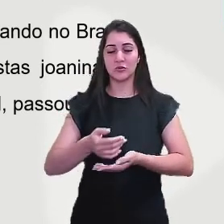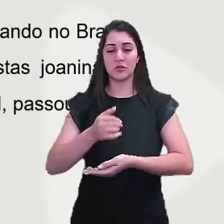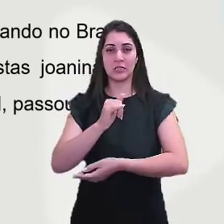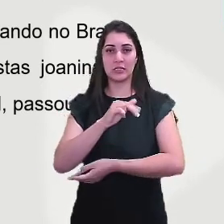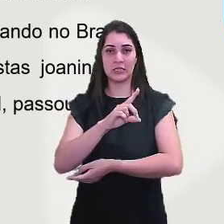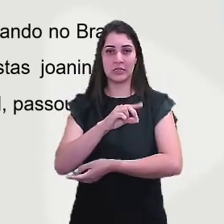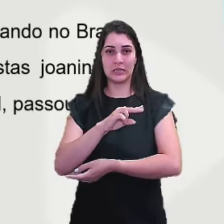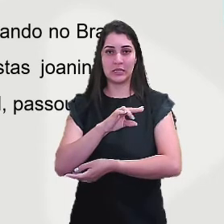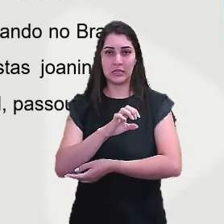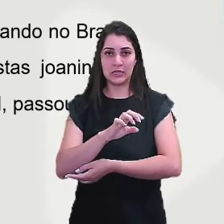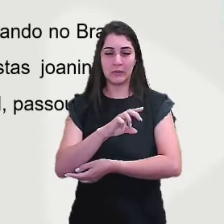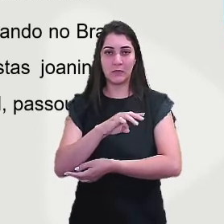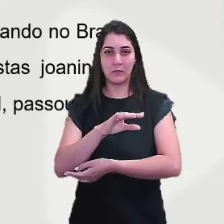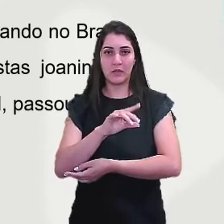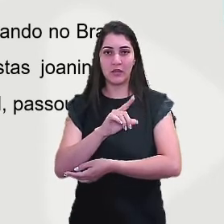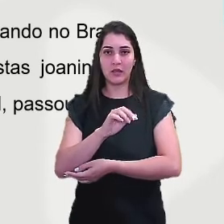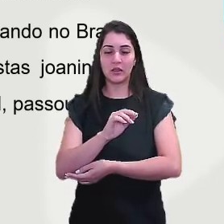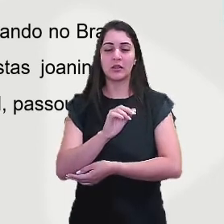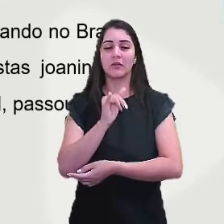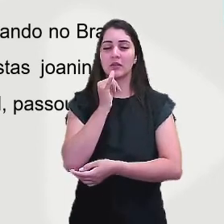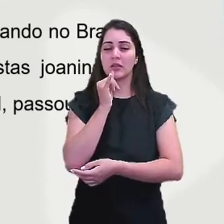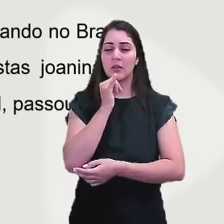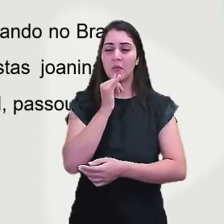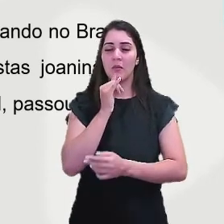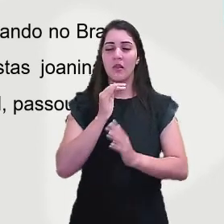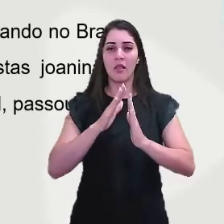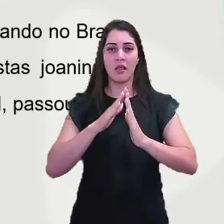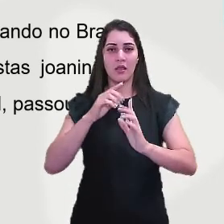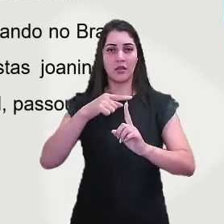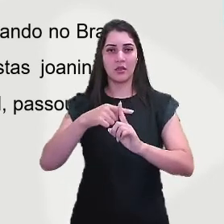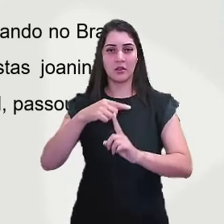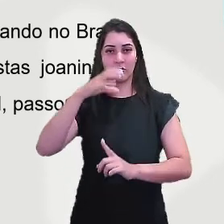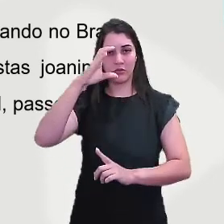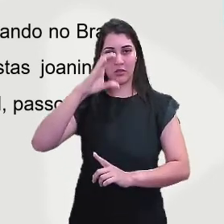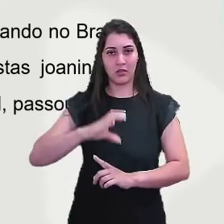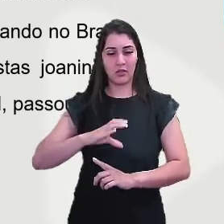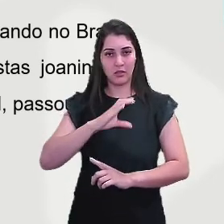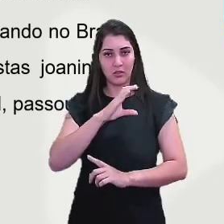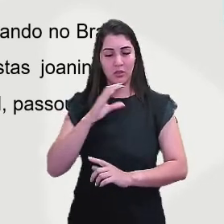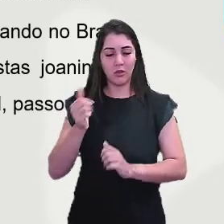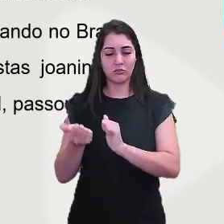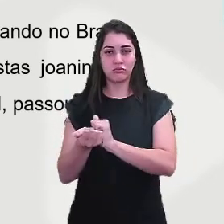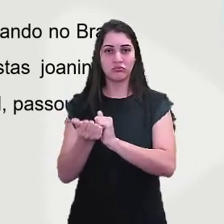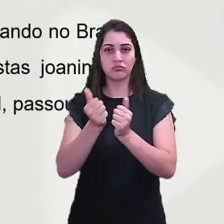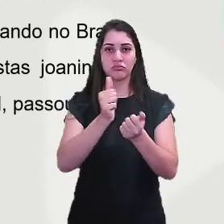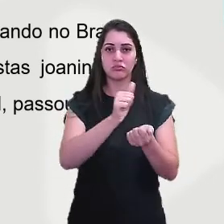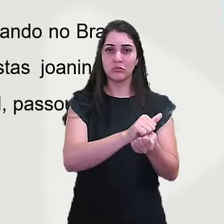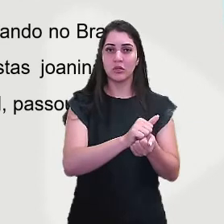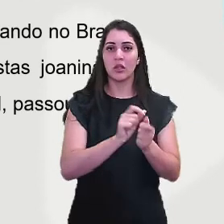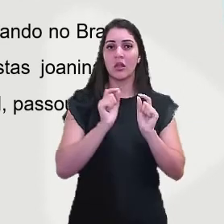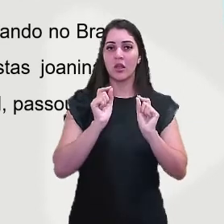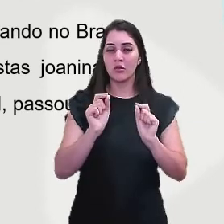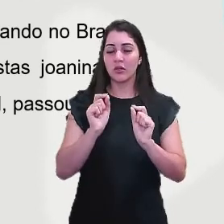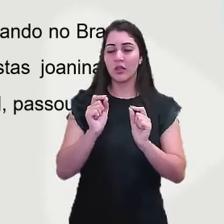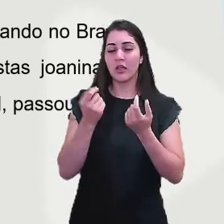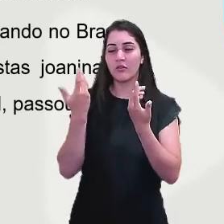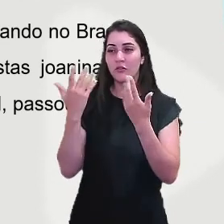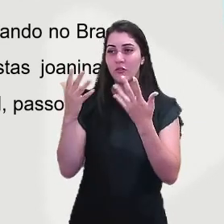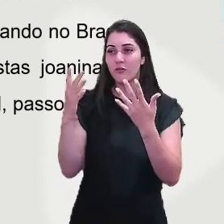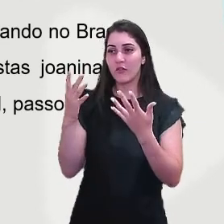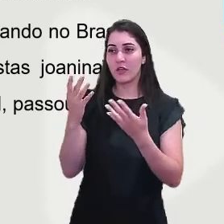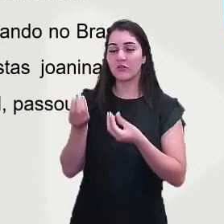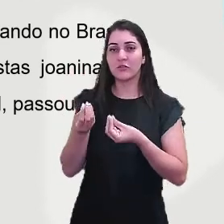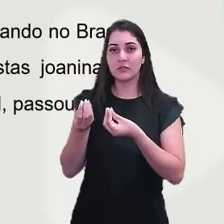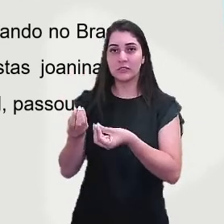Católica começou a substituir os rituais realizados para deuses pagãos por festas dedicadas aos santos.